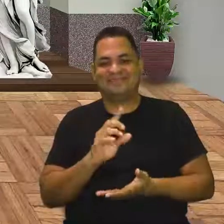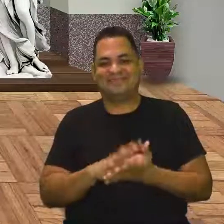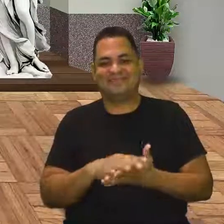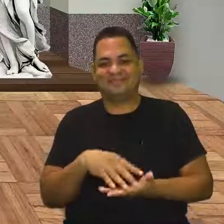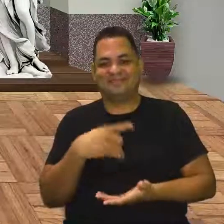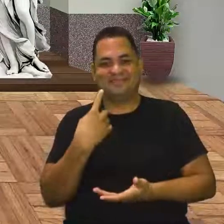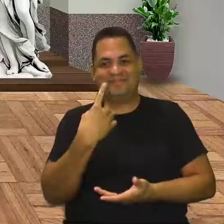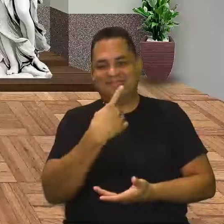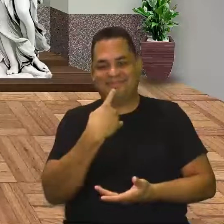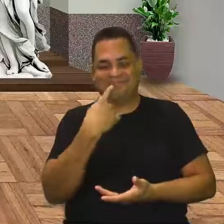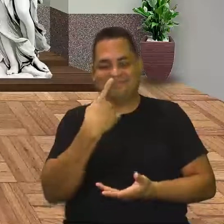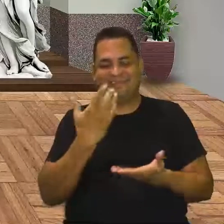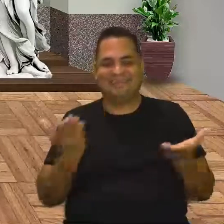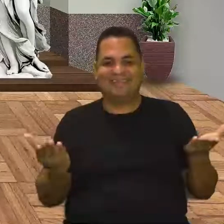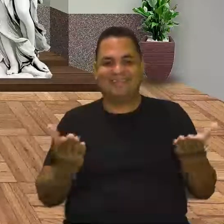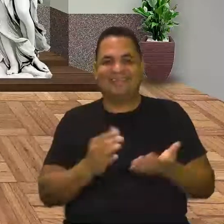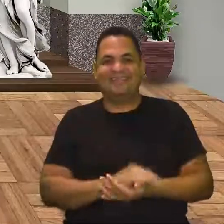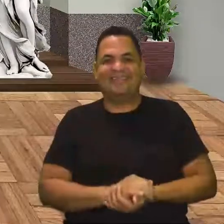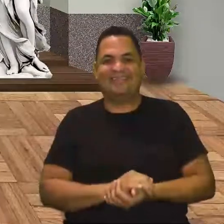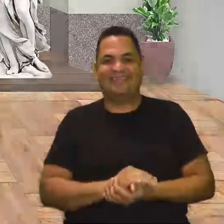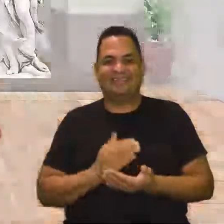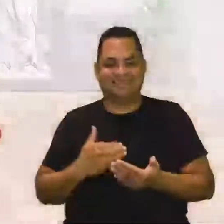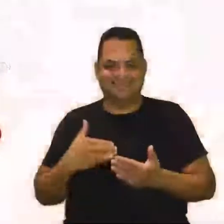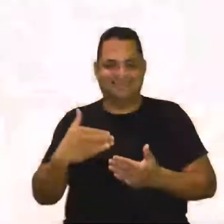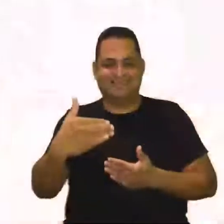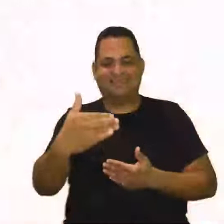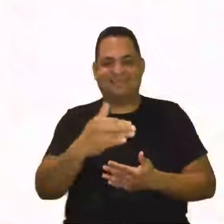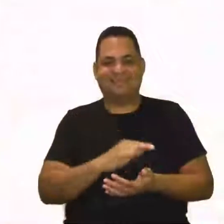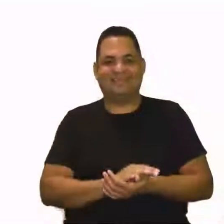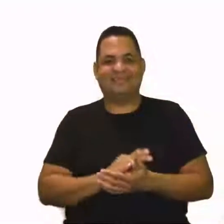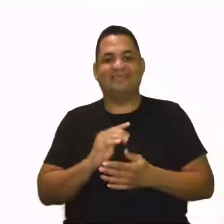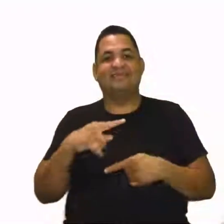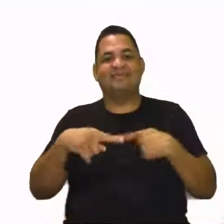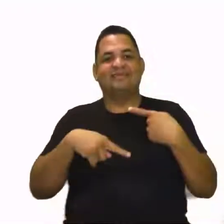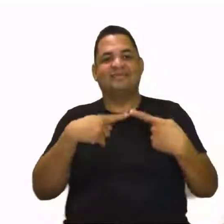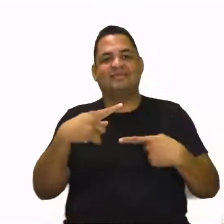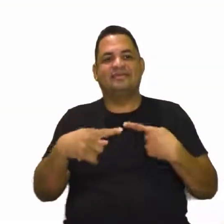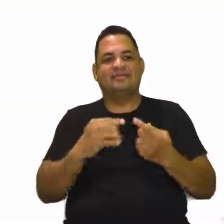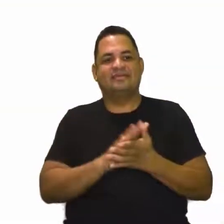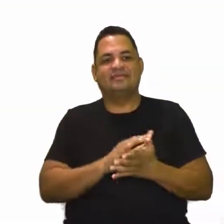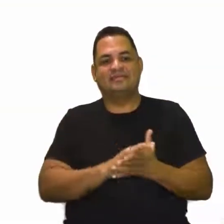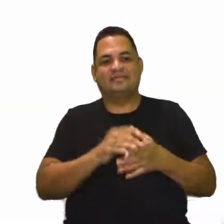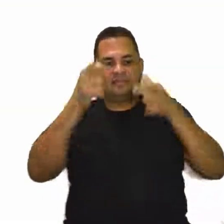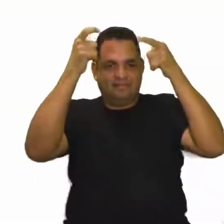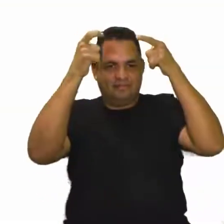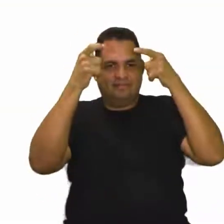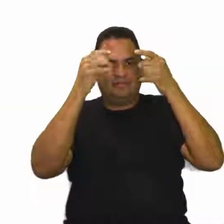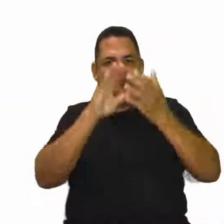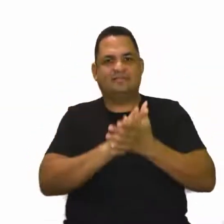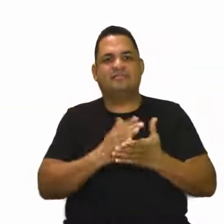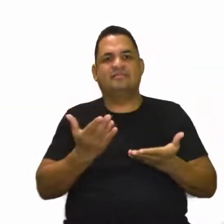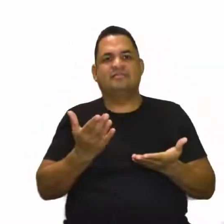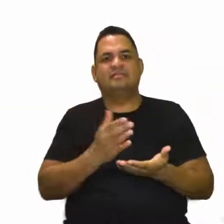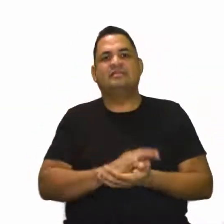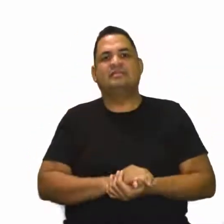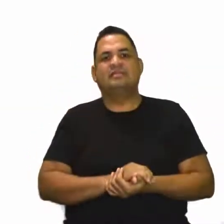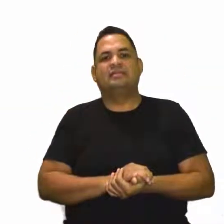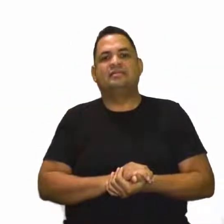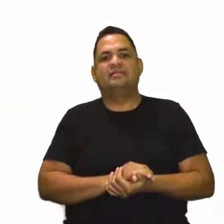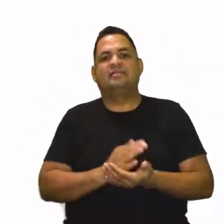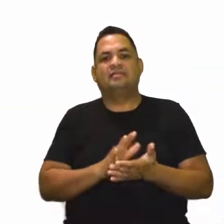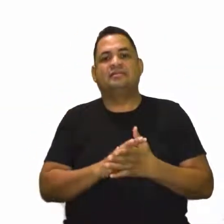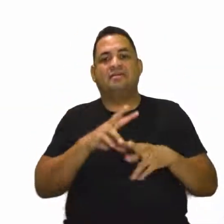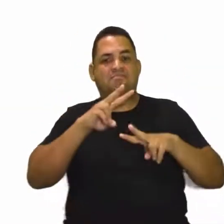dente dele, não, tá bom? Vamos lá, segue no quadro. Na sequência, o Império, ele vai punir